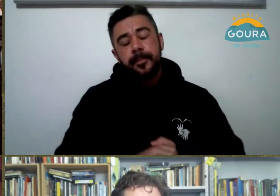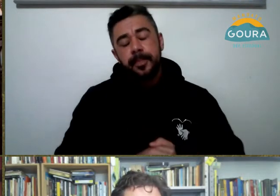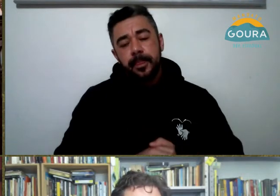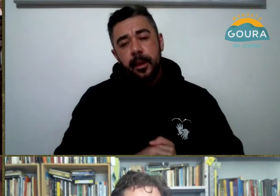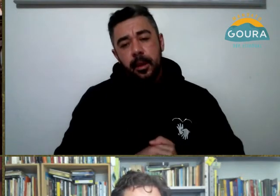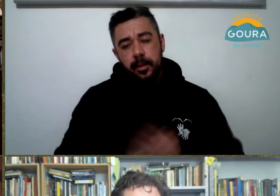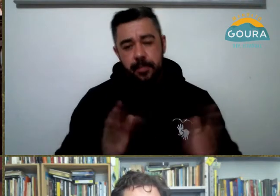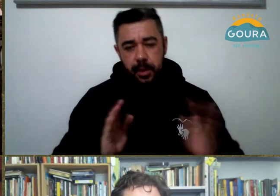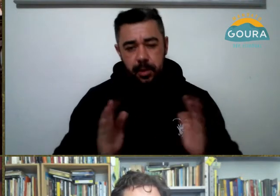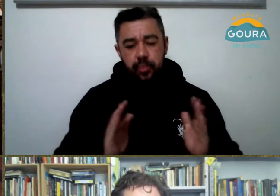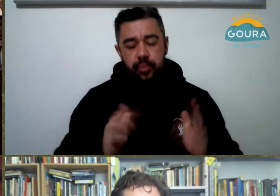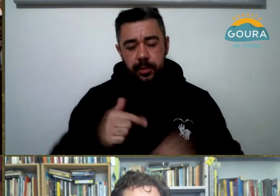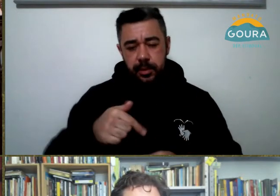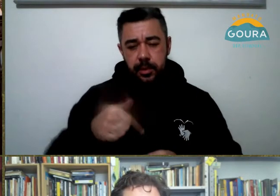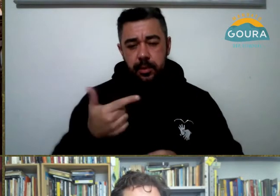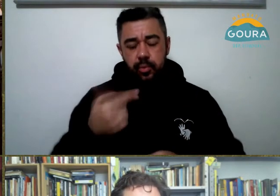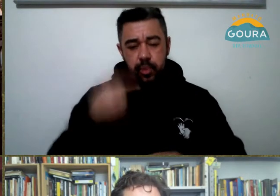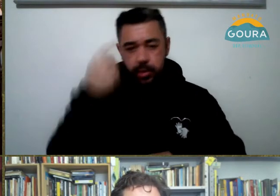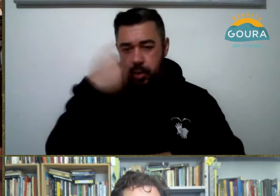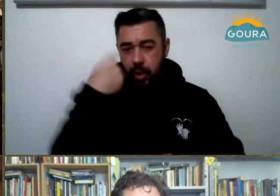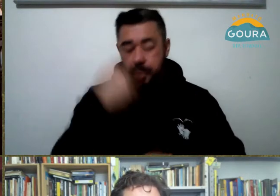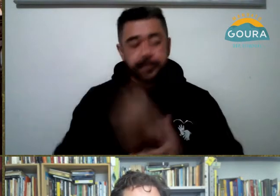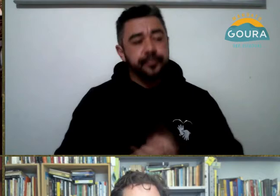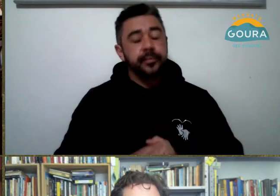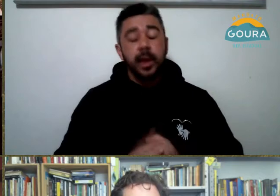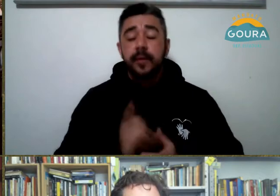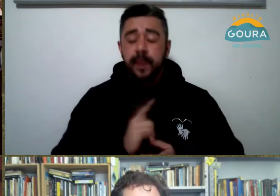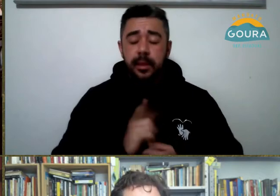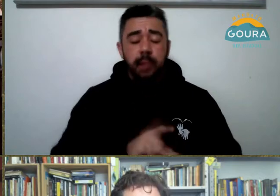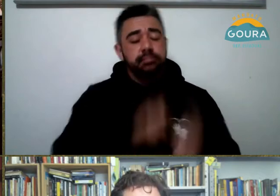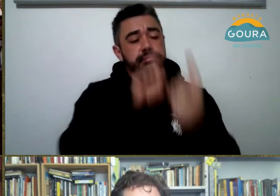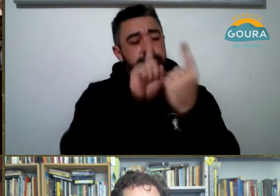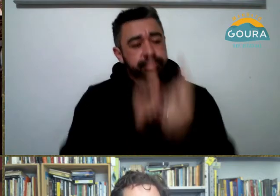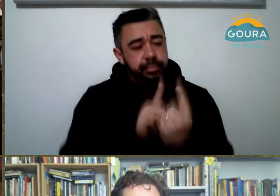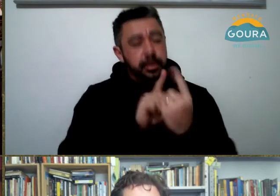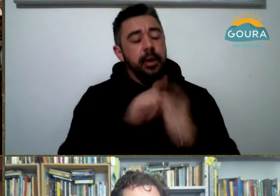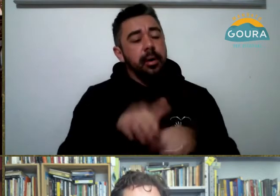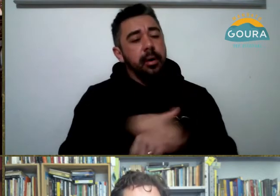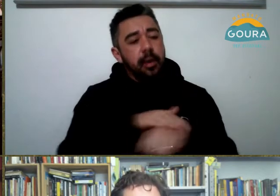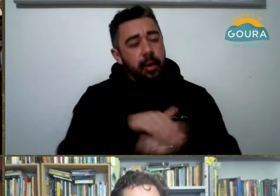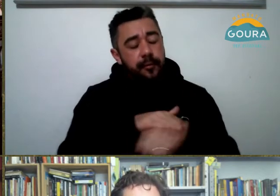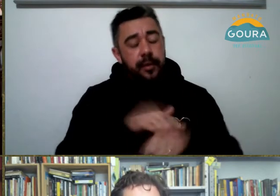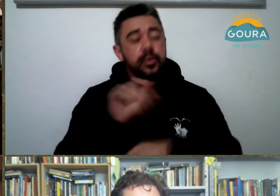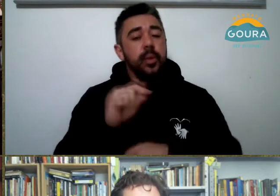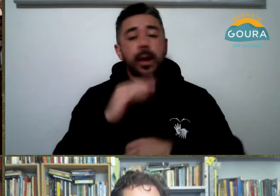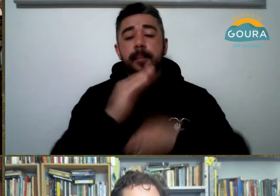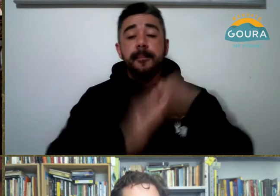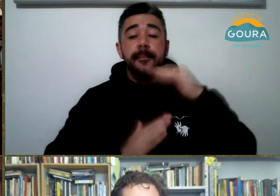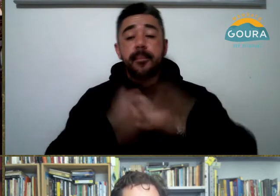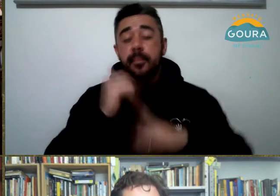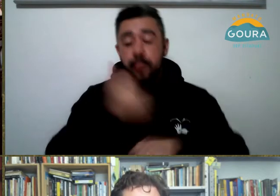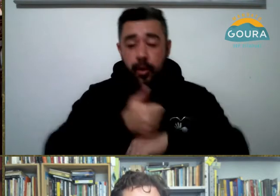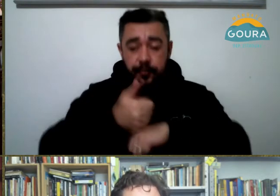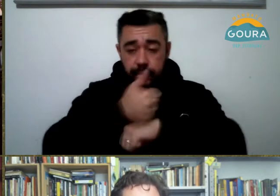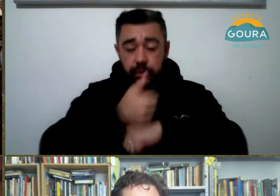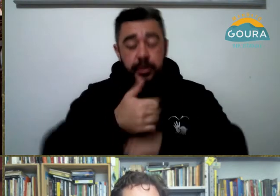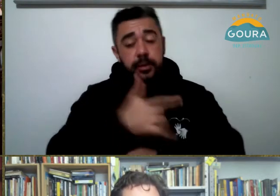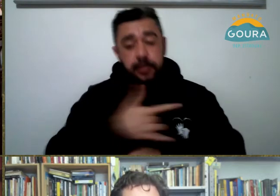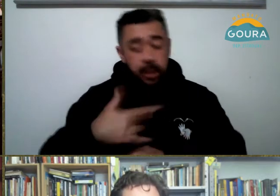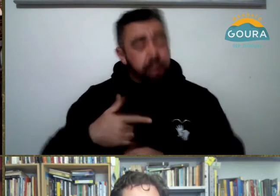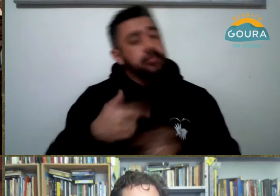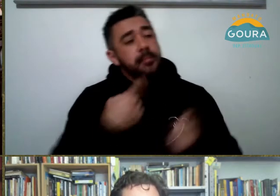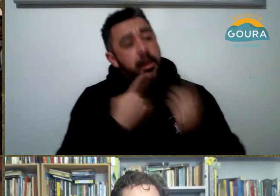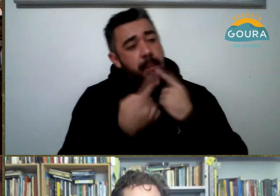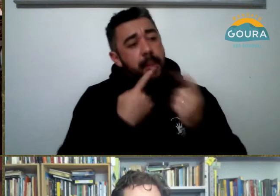onde vai ser confrontada com uma conversa com profissionais de saúde, com quem vai discutir o seu uso. Que tipo de